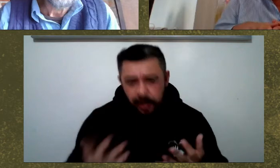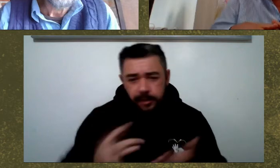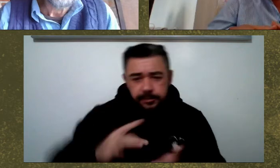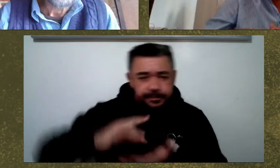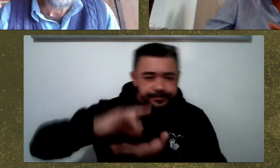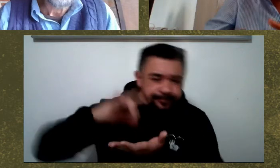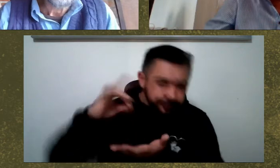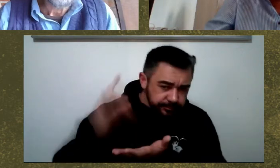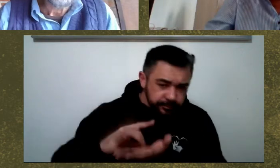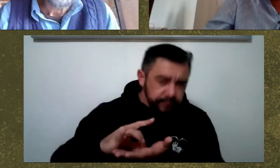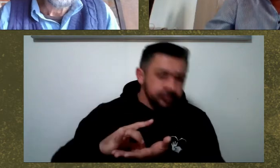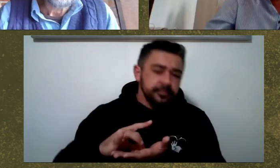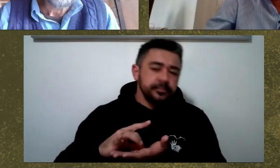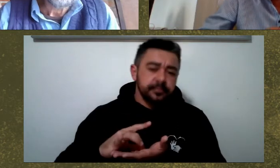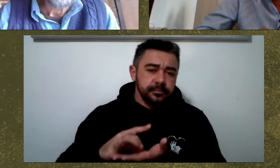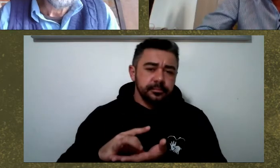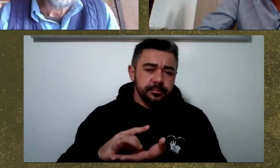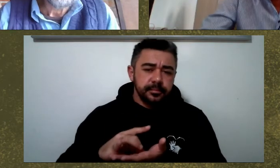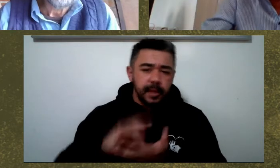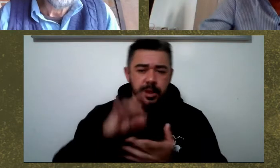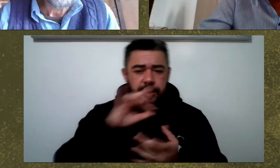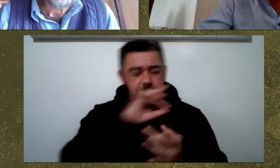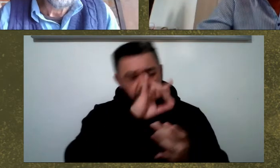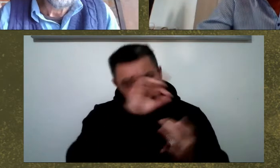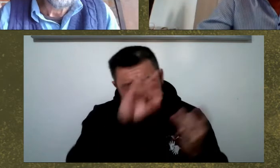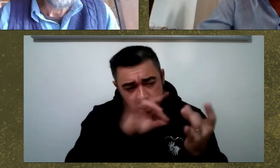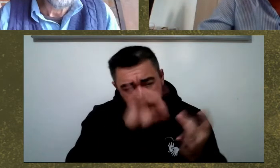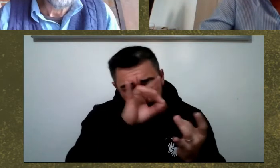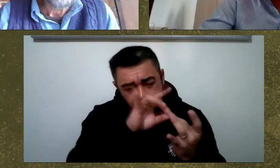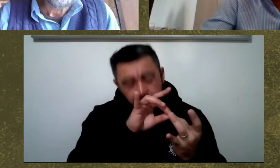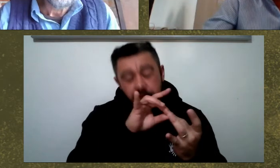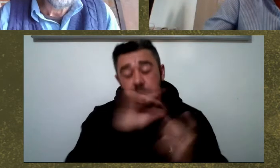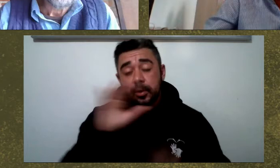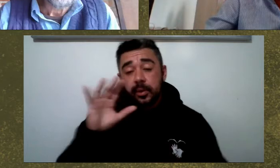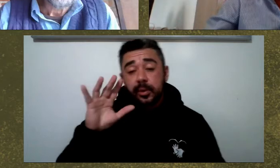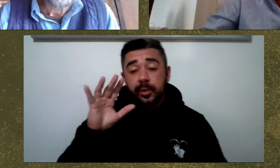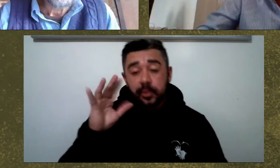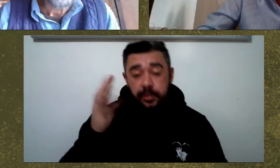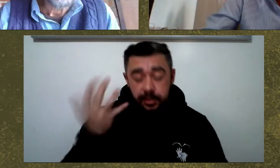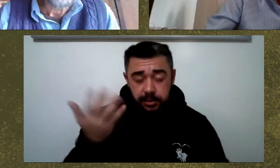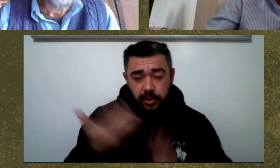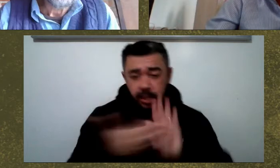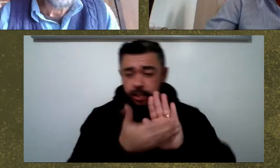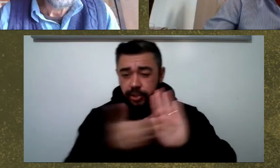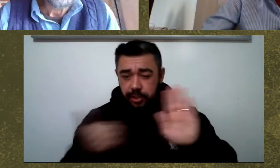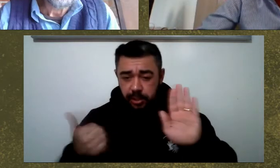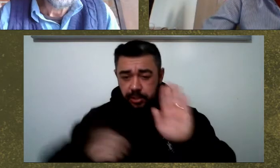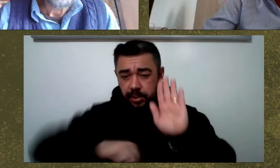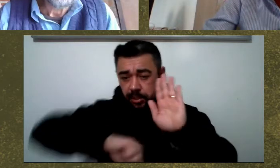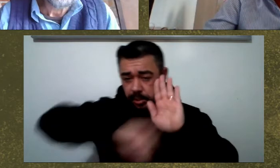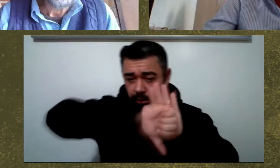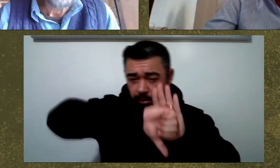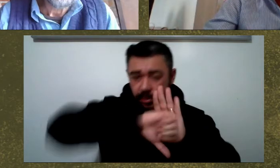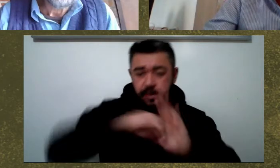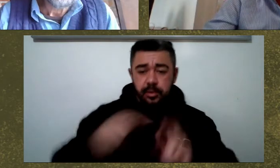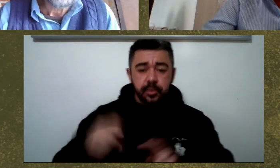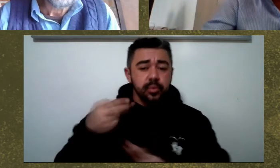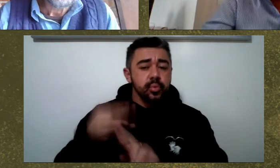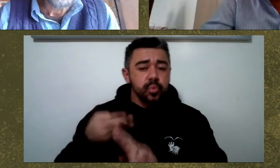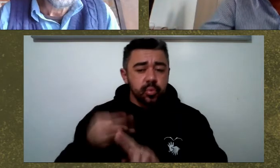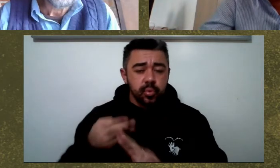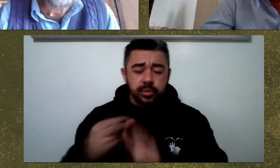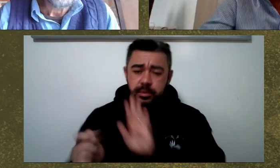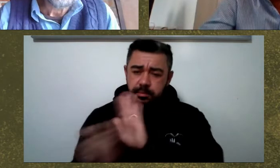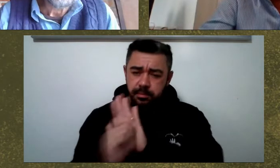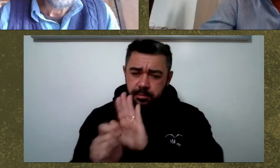e especificamente nos efeitos da descriminalização do uso de drogas em Portugal. Porque